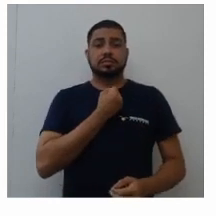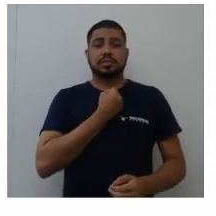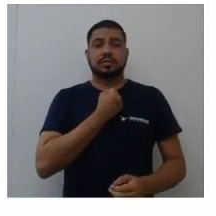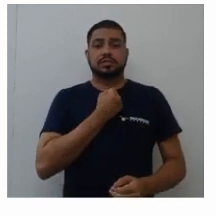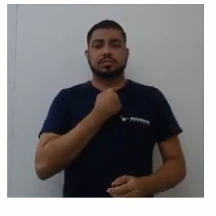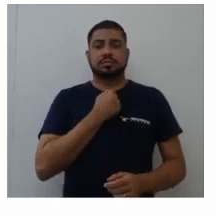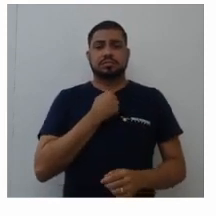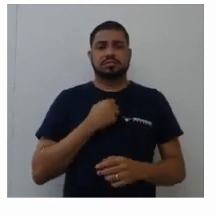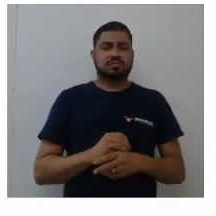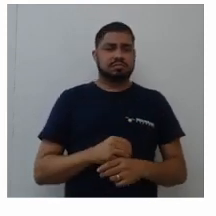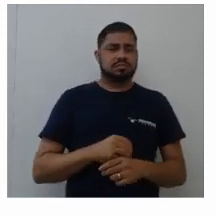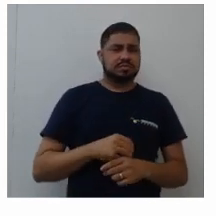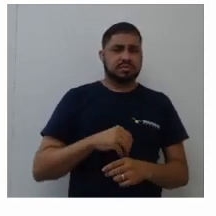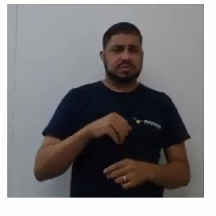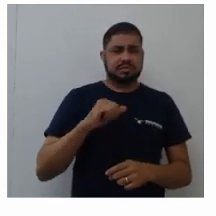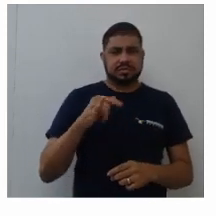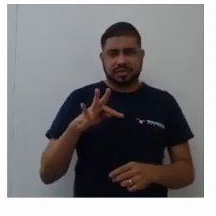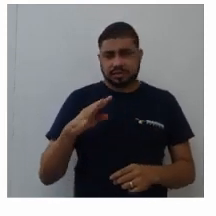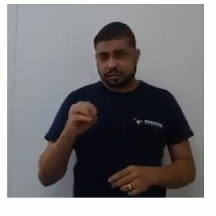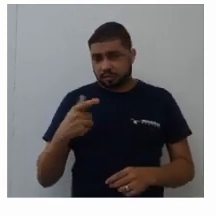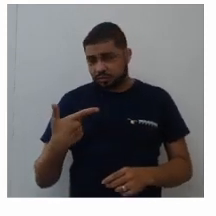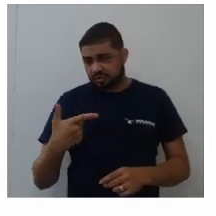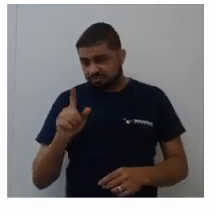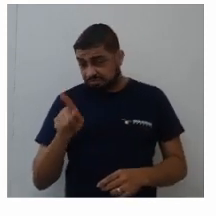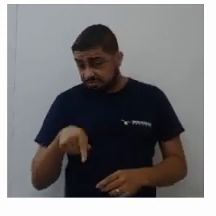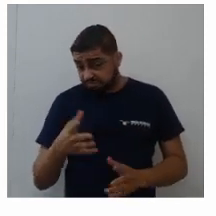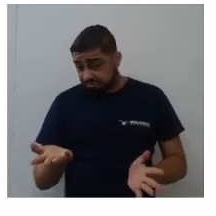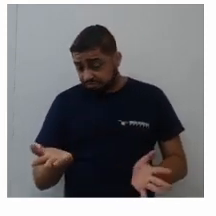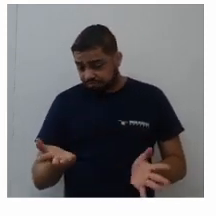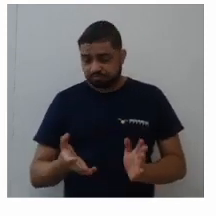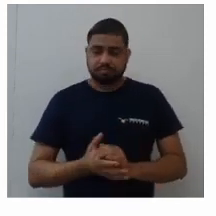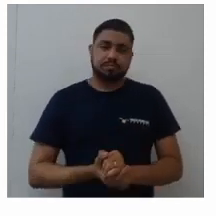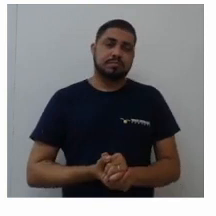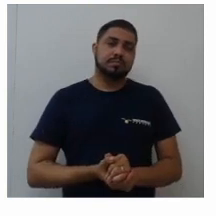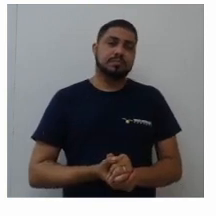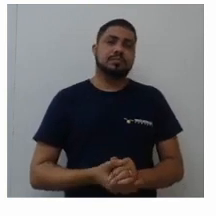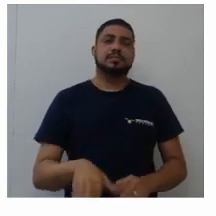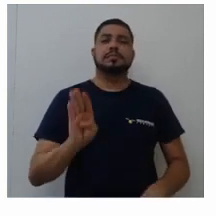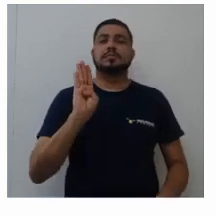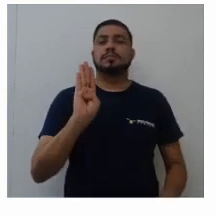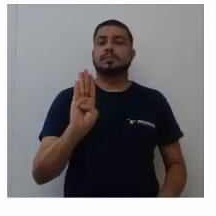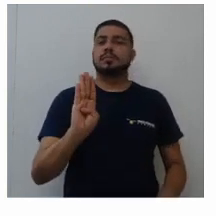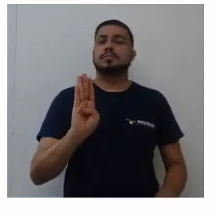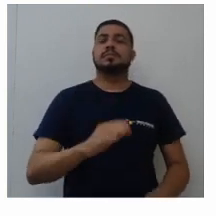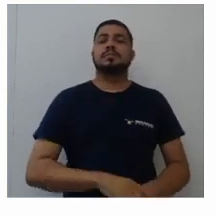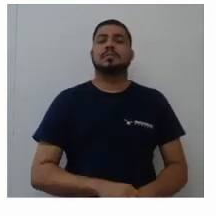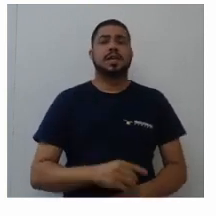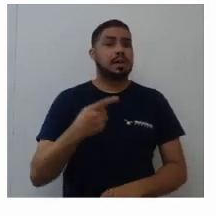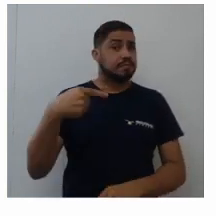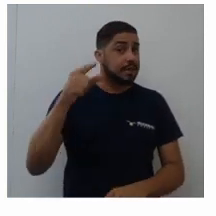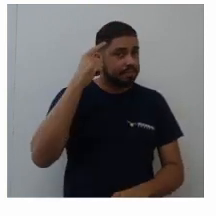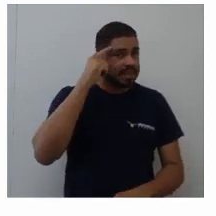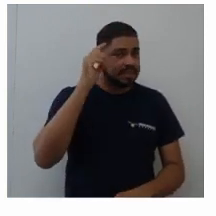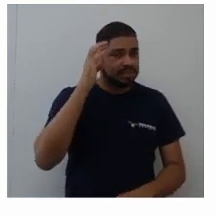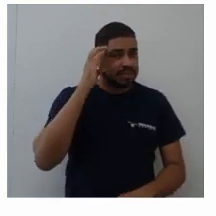2. Será que é isso? Vamos lá. Alternativa B. Vai pensando aí, tá bom? Vamos